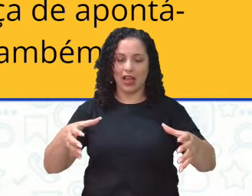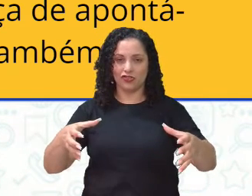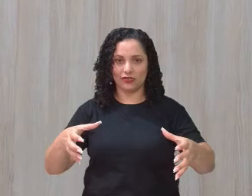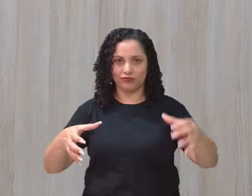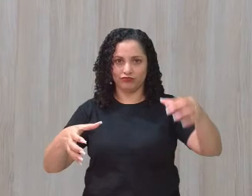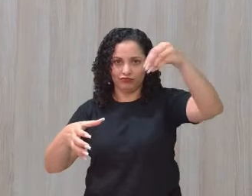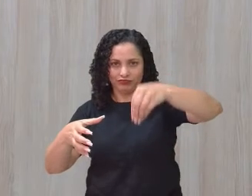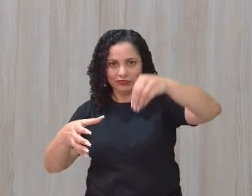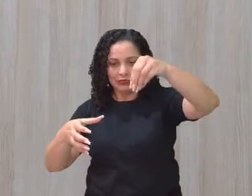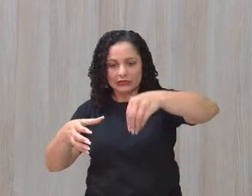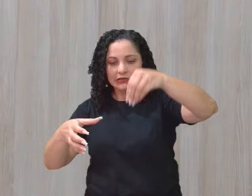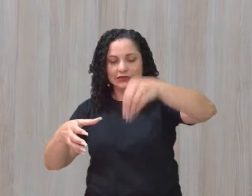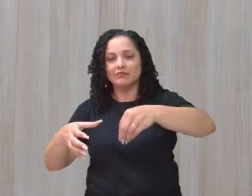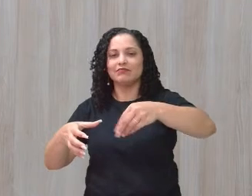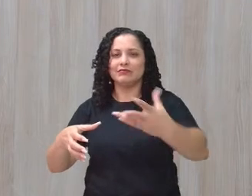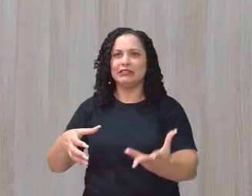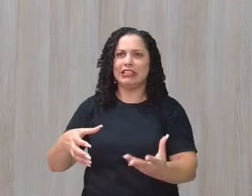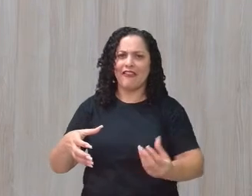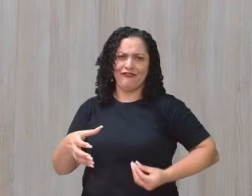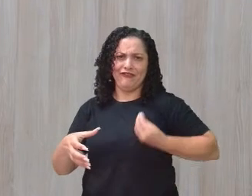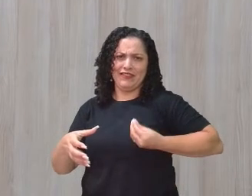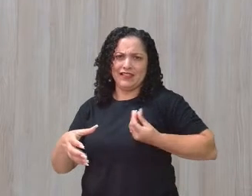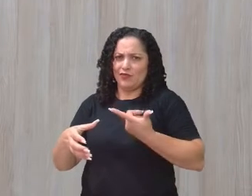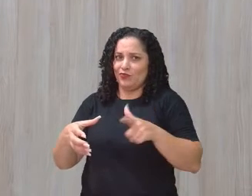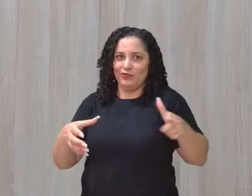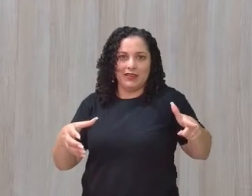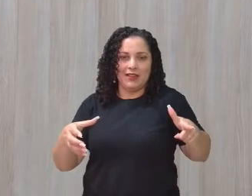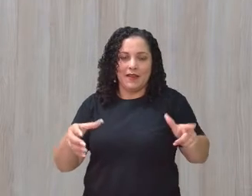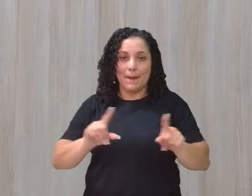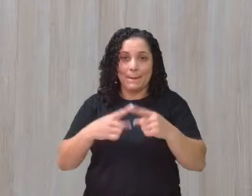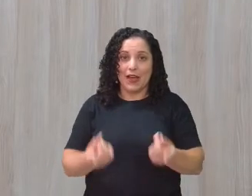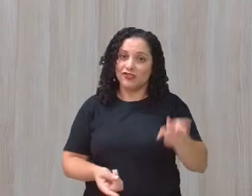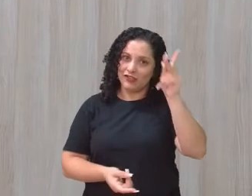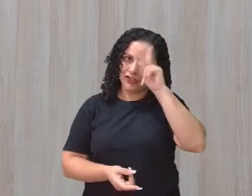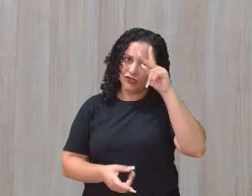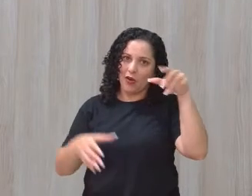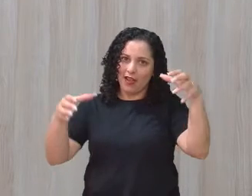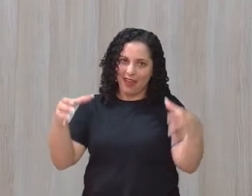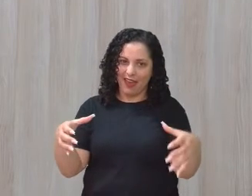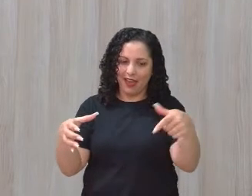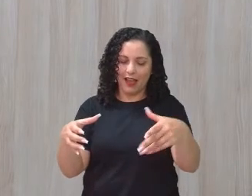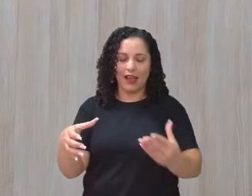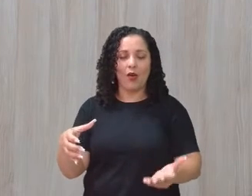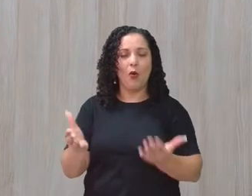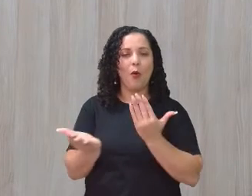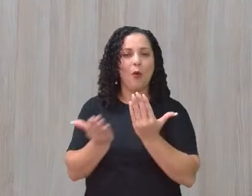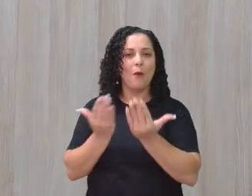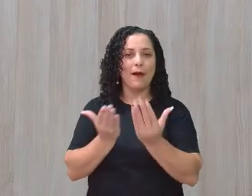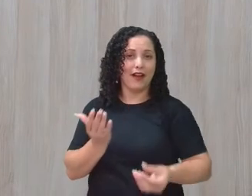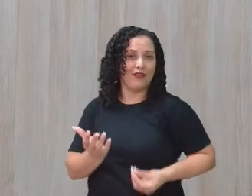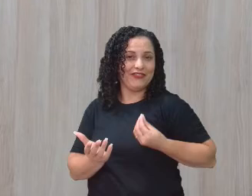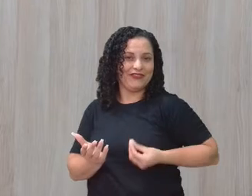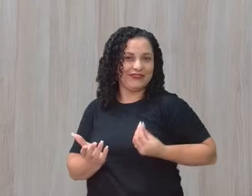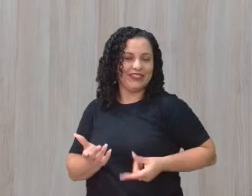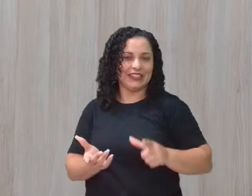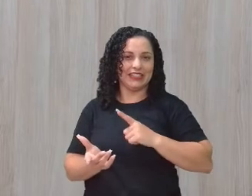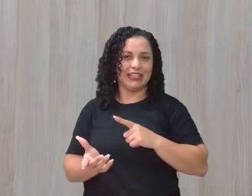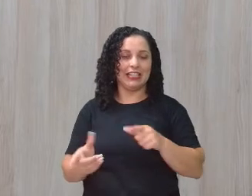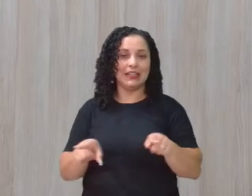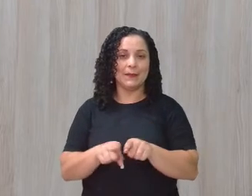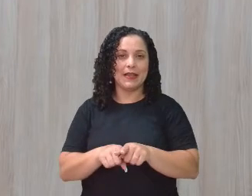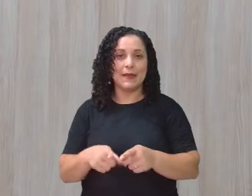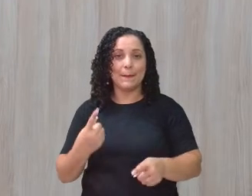gente não atribui normalmente a uma personagem. Mas aqui na história ela é, porque ela desenvolve aqui a